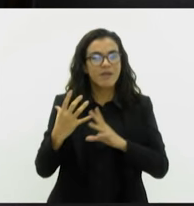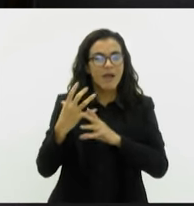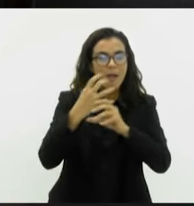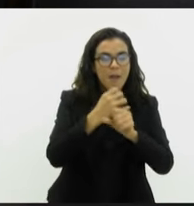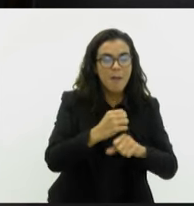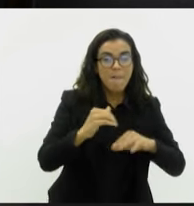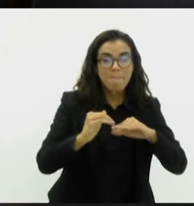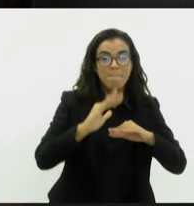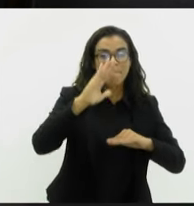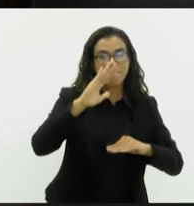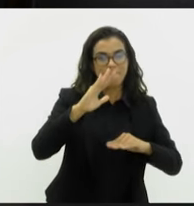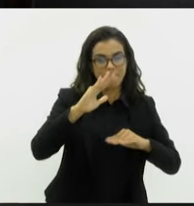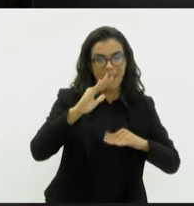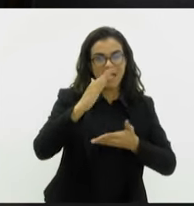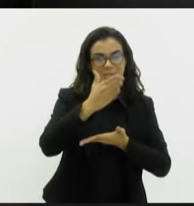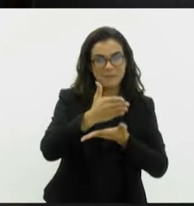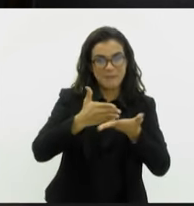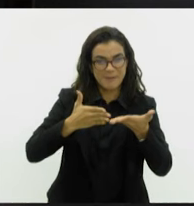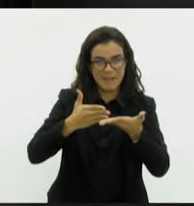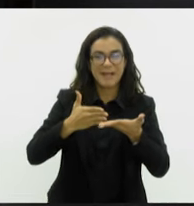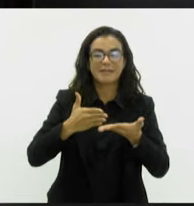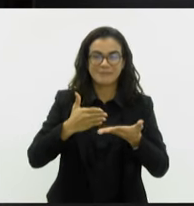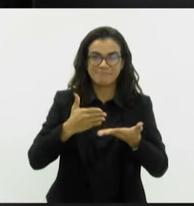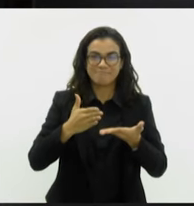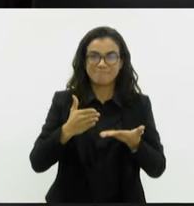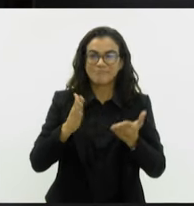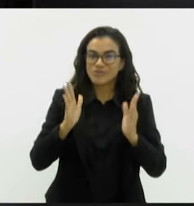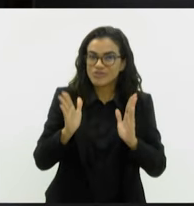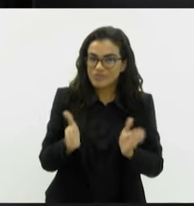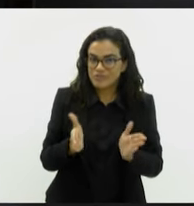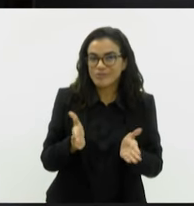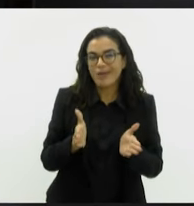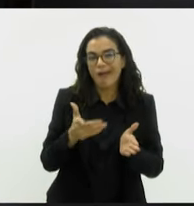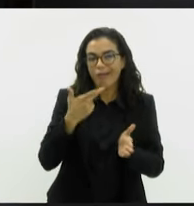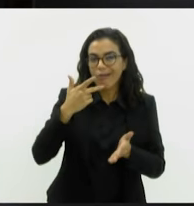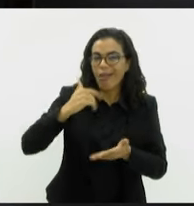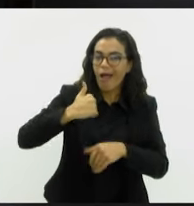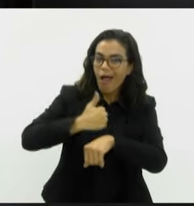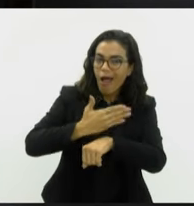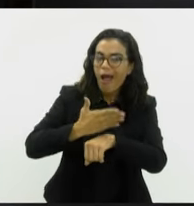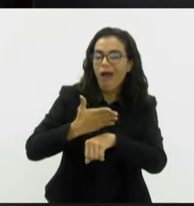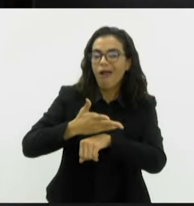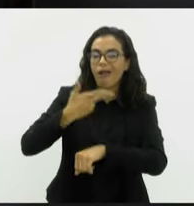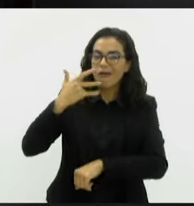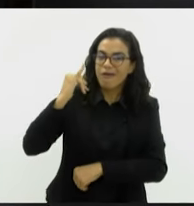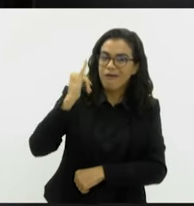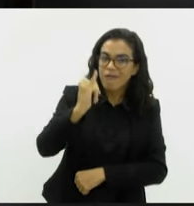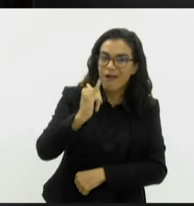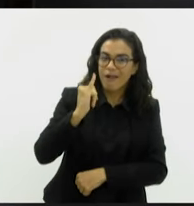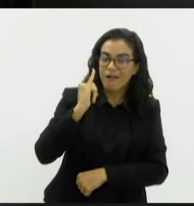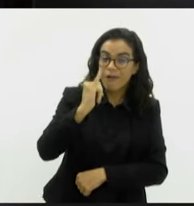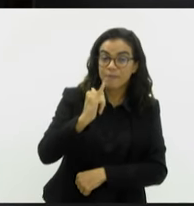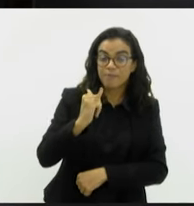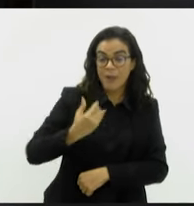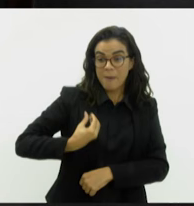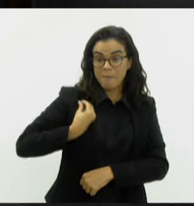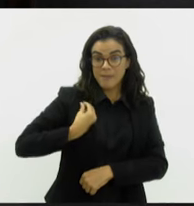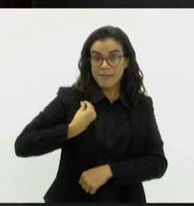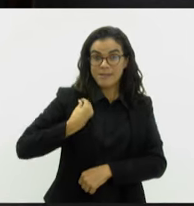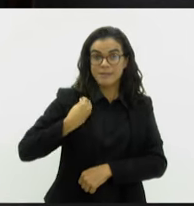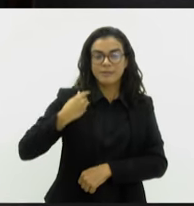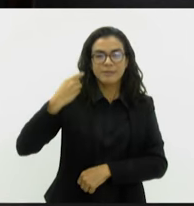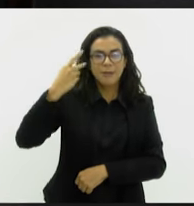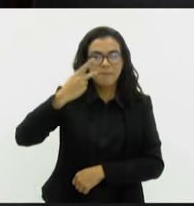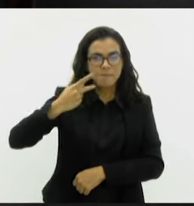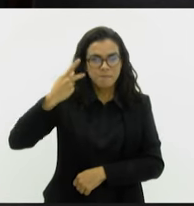população isso já virou até um mantra nas nossas falas né mas a gente precisa toda hora reafirmar isso sua presença na política continua